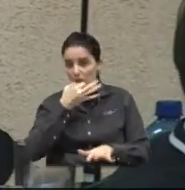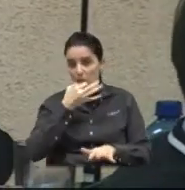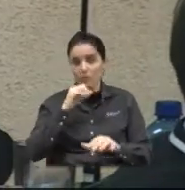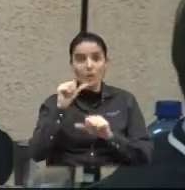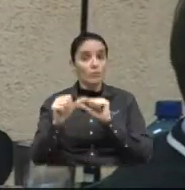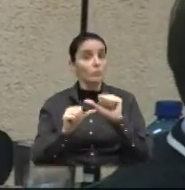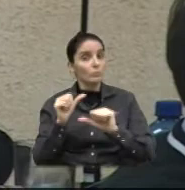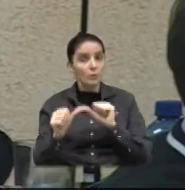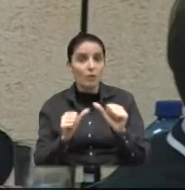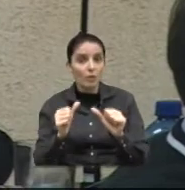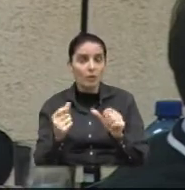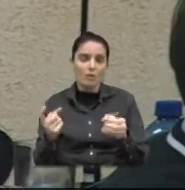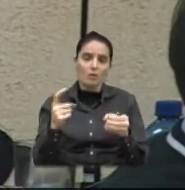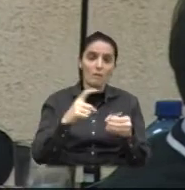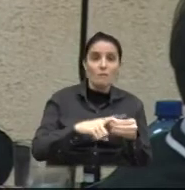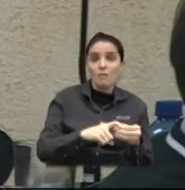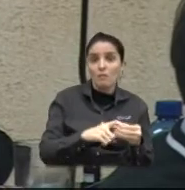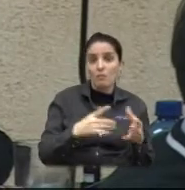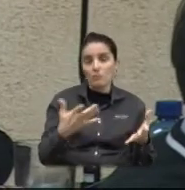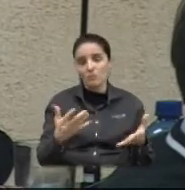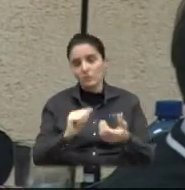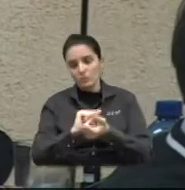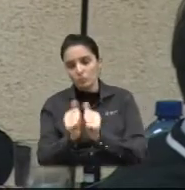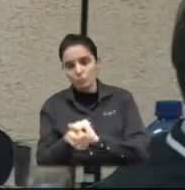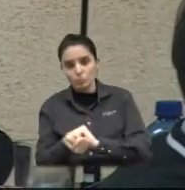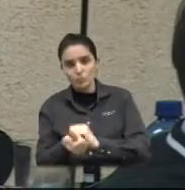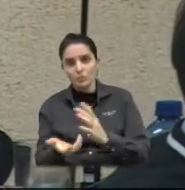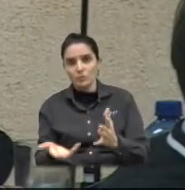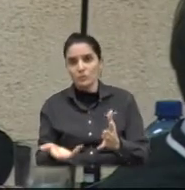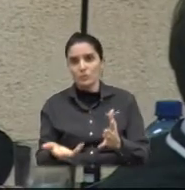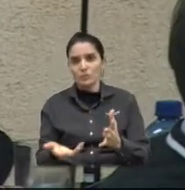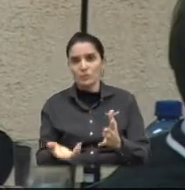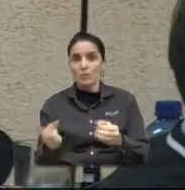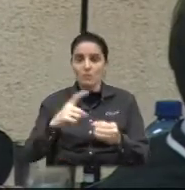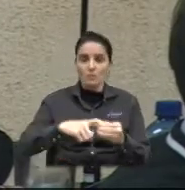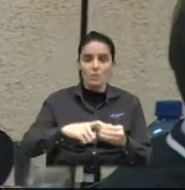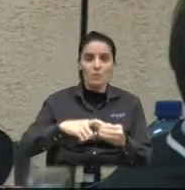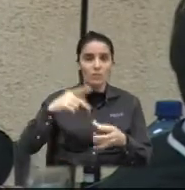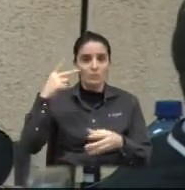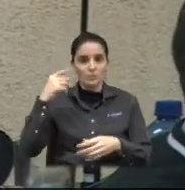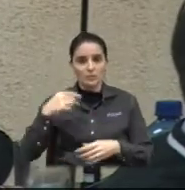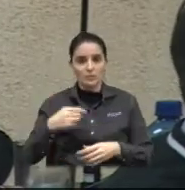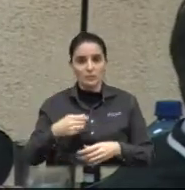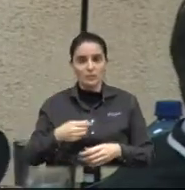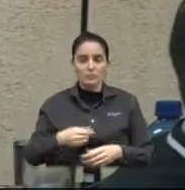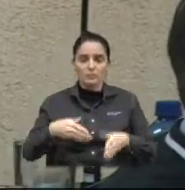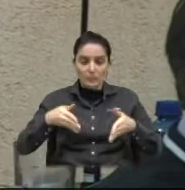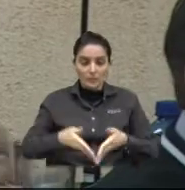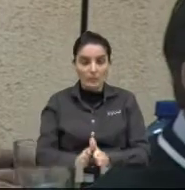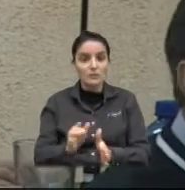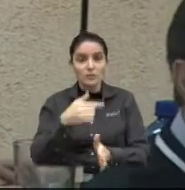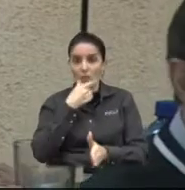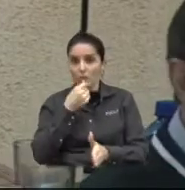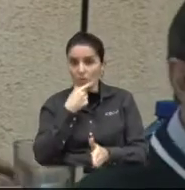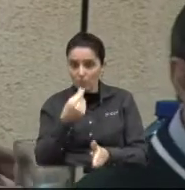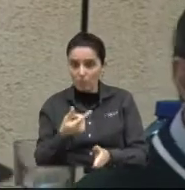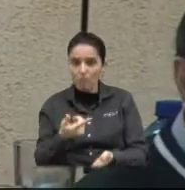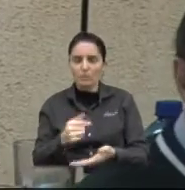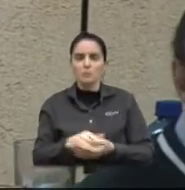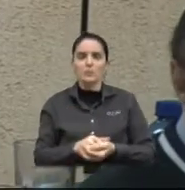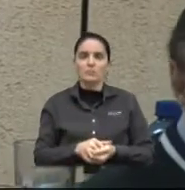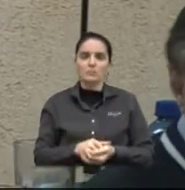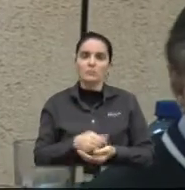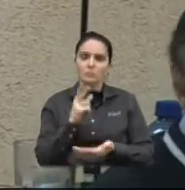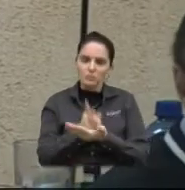voltam e converge para obras natural então embora tenha alguns posicionamentos